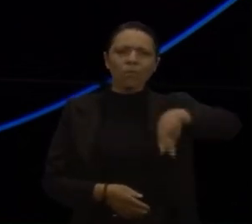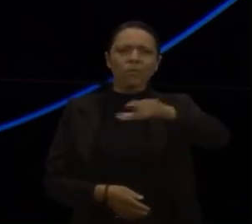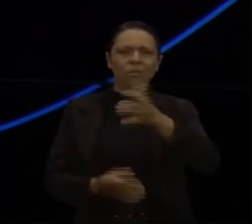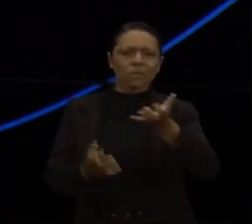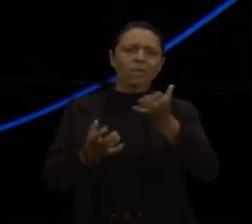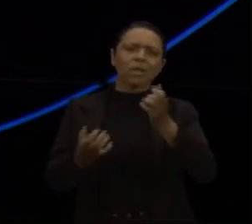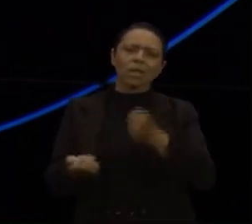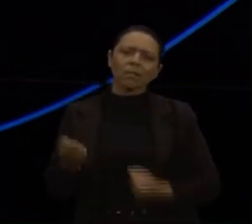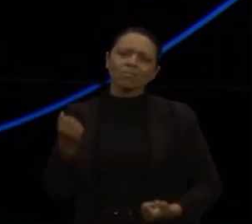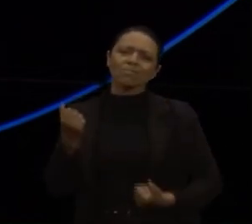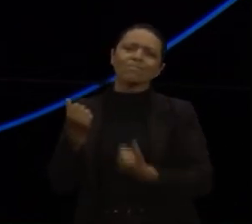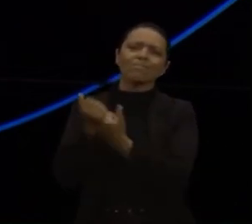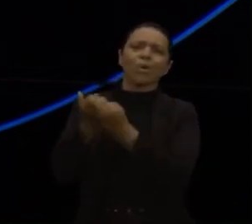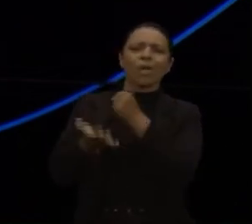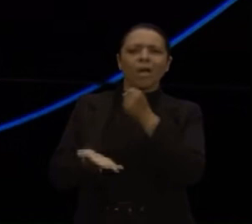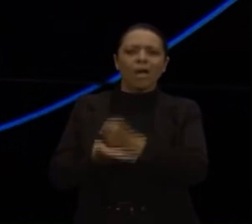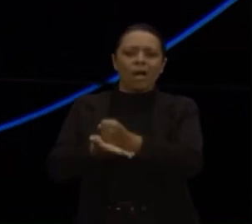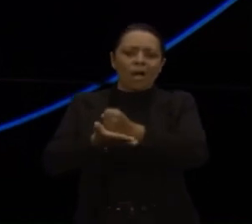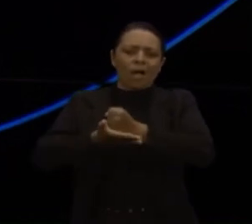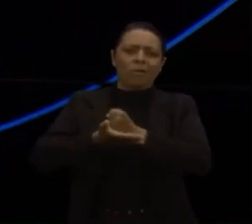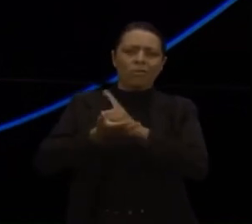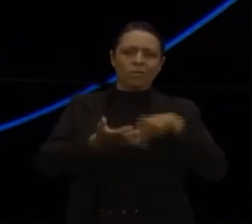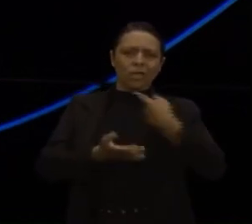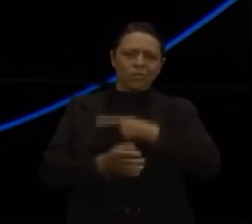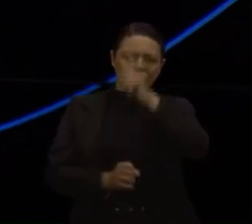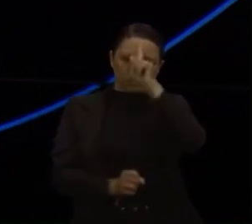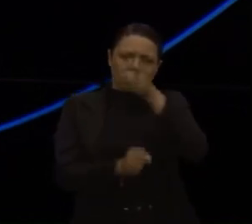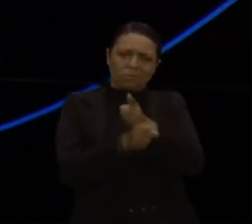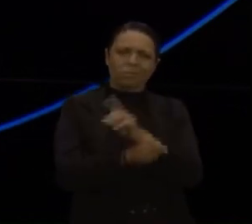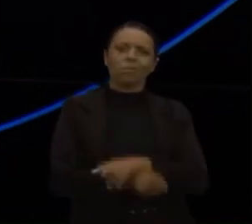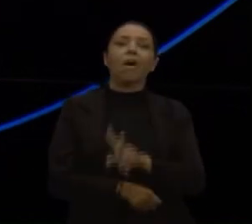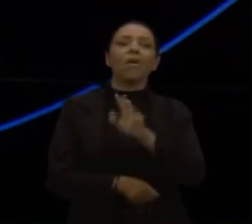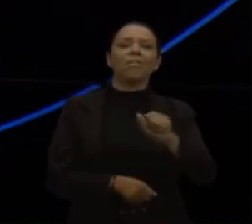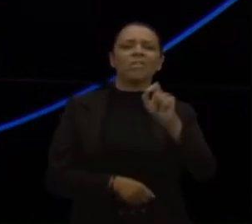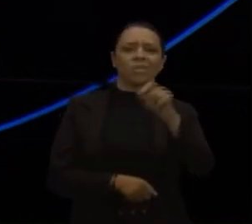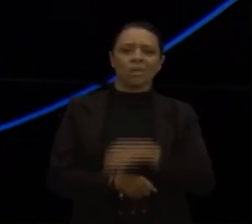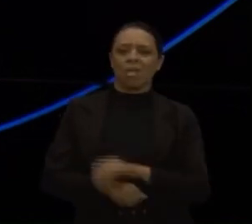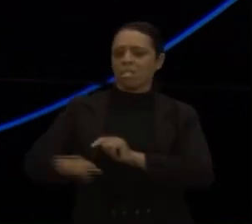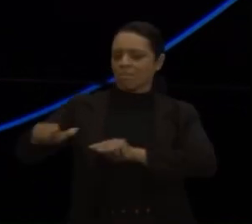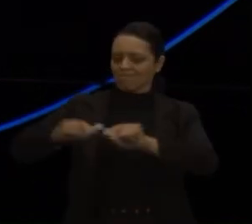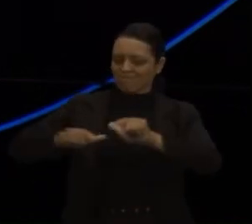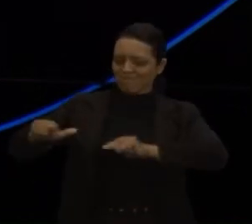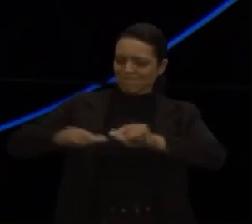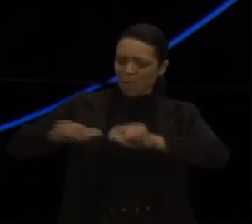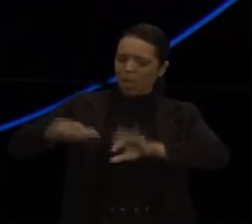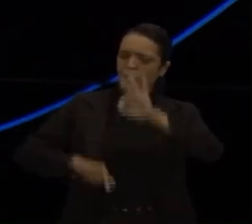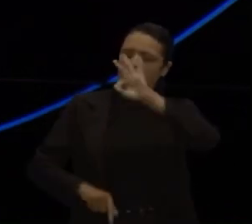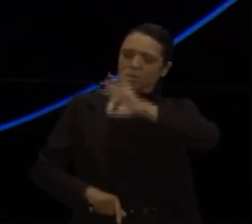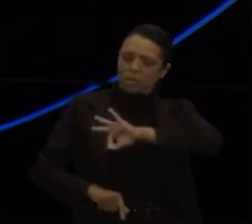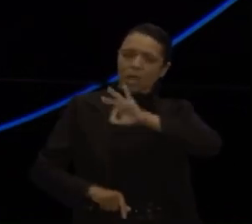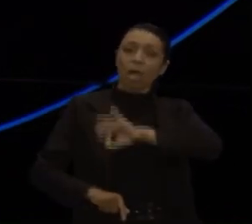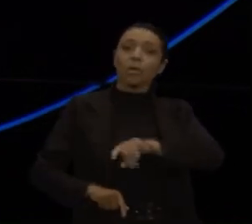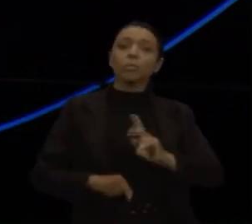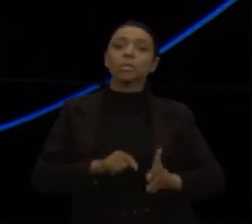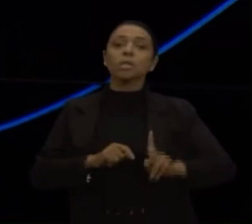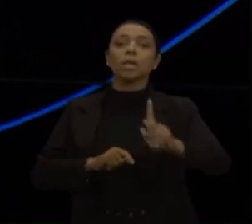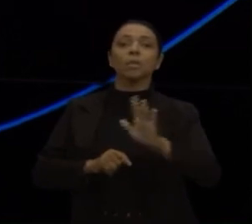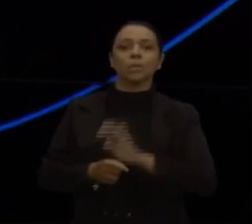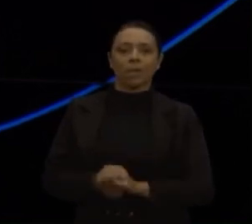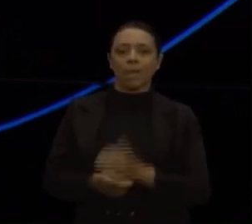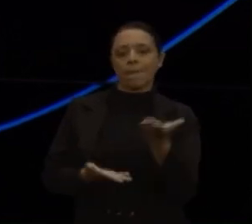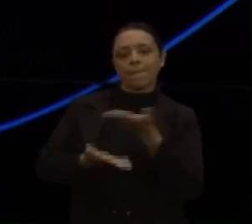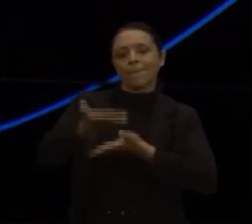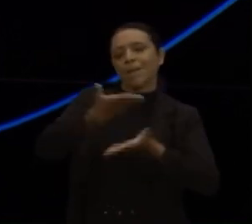nossa gestão candidato André será pautado de geração de emprego e renda e acima de tudo dialogando com a sociedade e